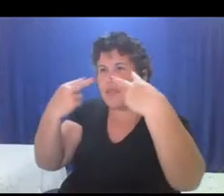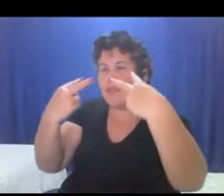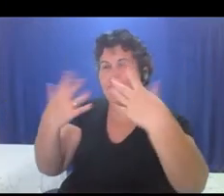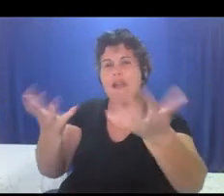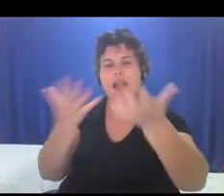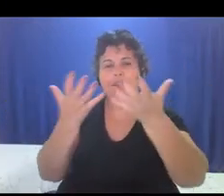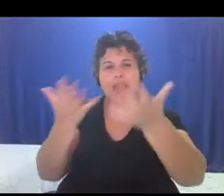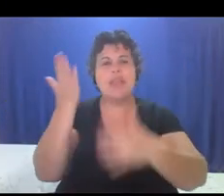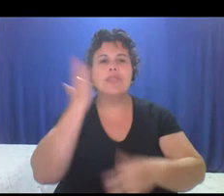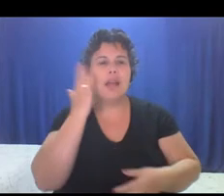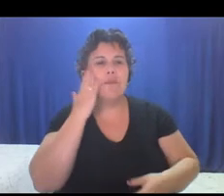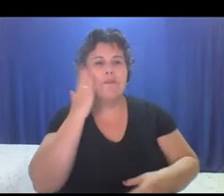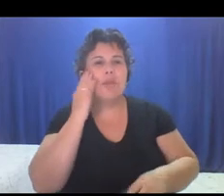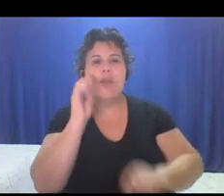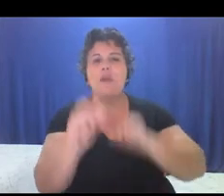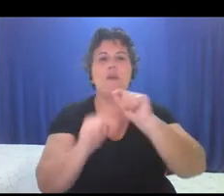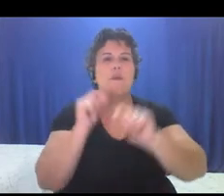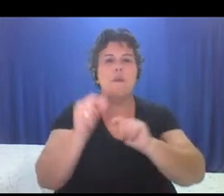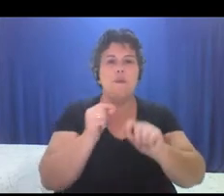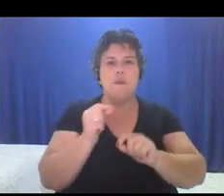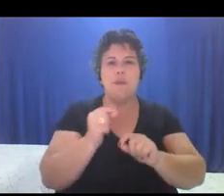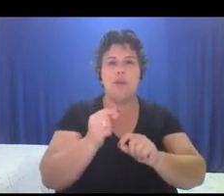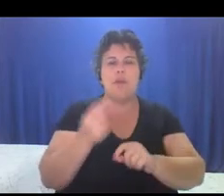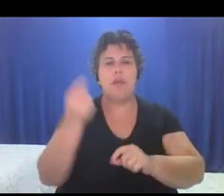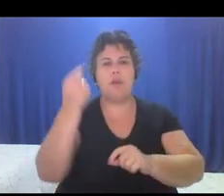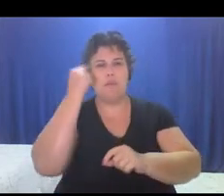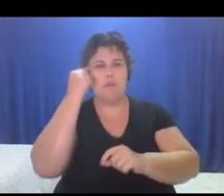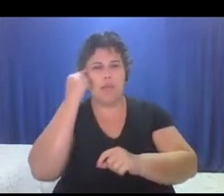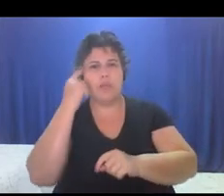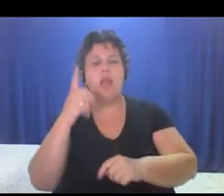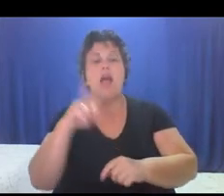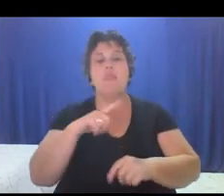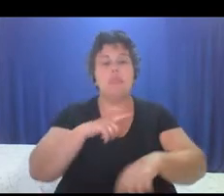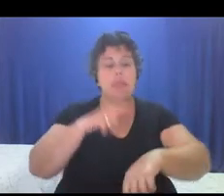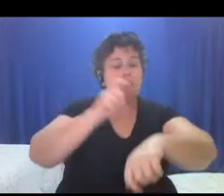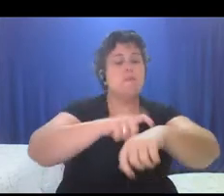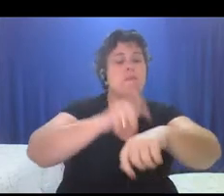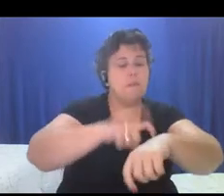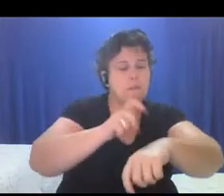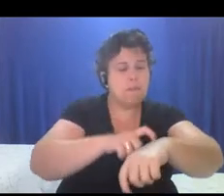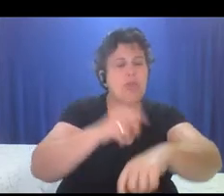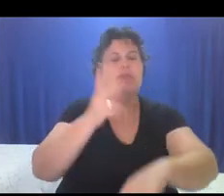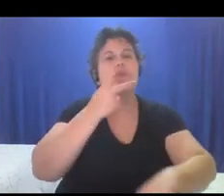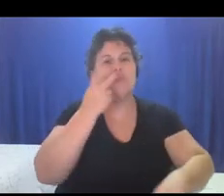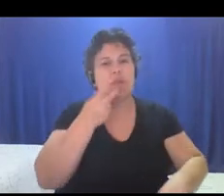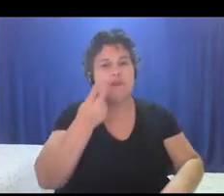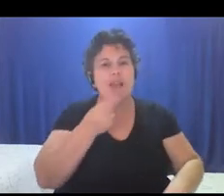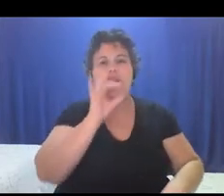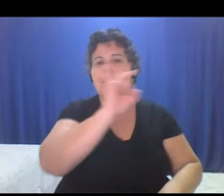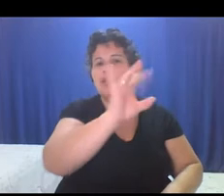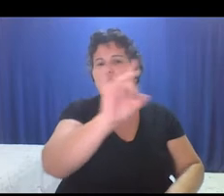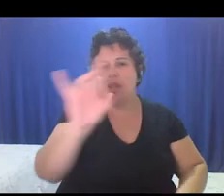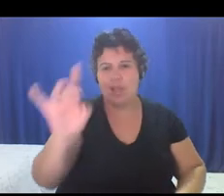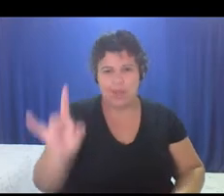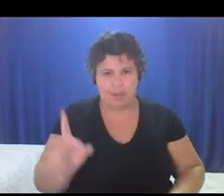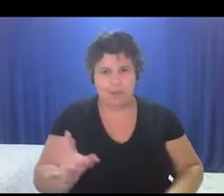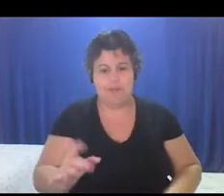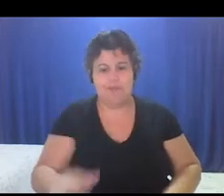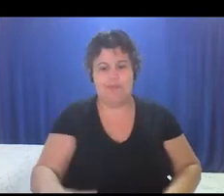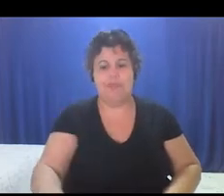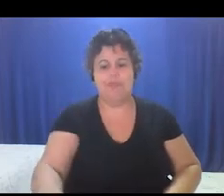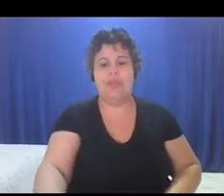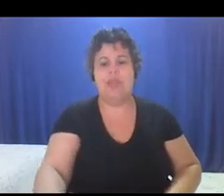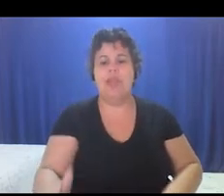pensa. Existe rito para isso, existe momento para que você fale sobre cada coisa, né? Então essa organização também,